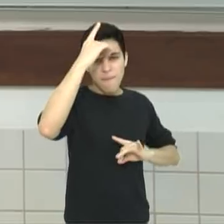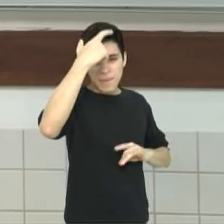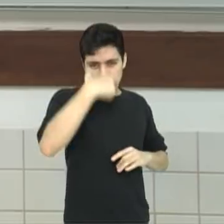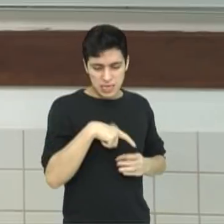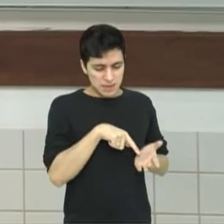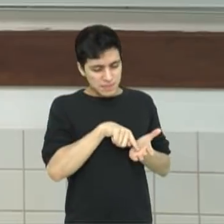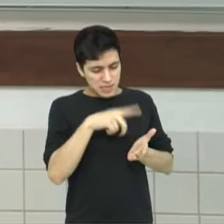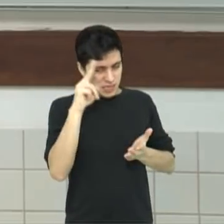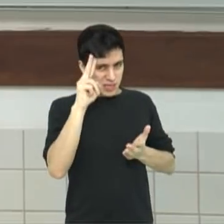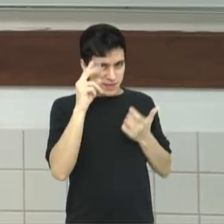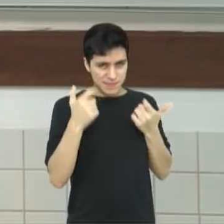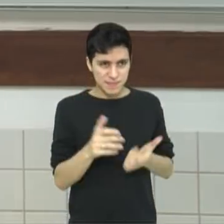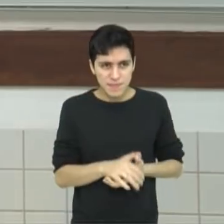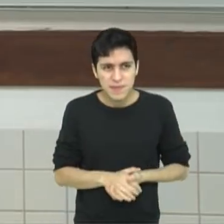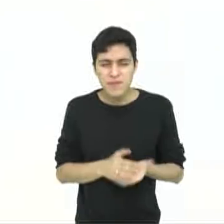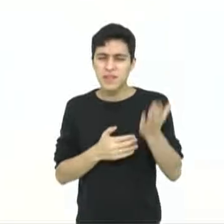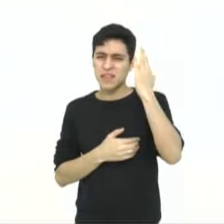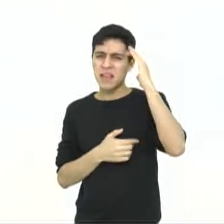Parece que as pessoas estão andando, professor.